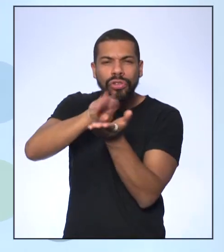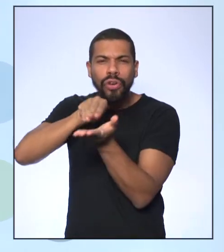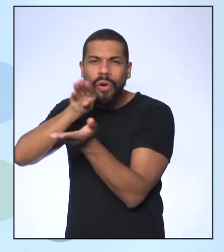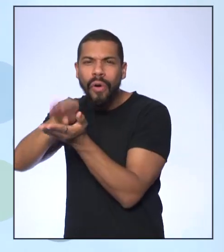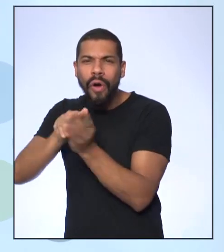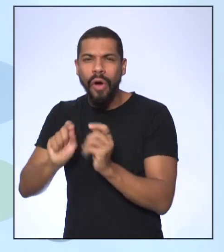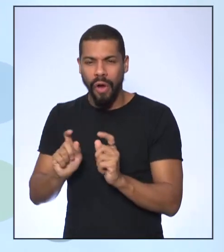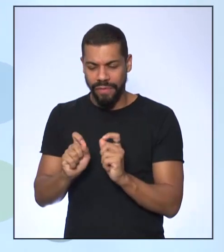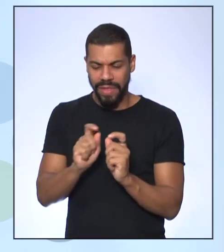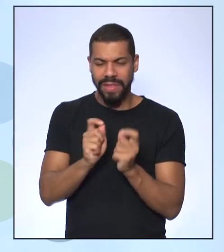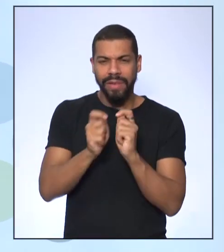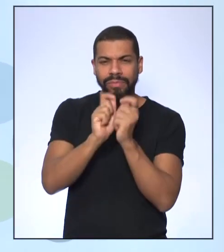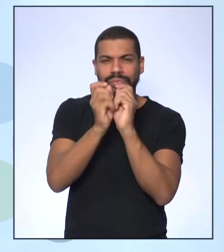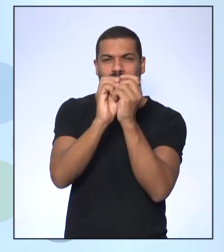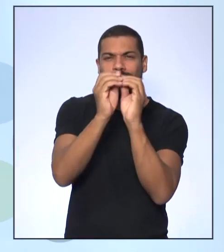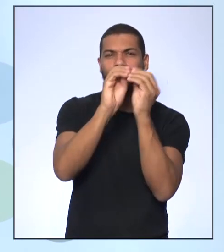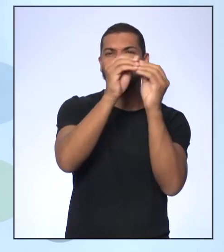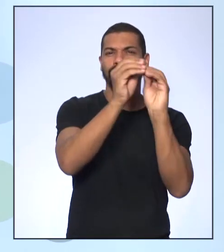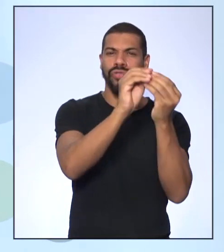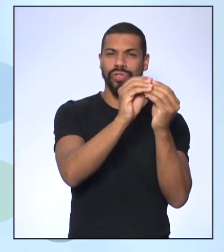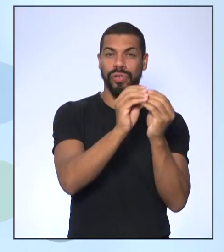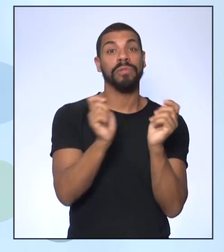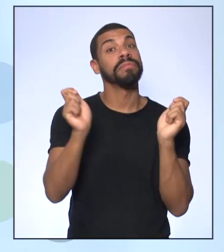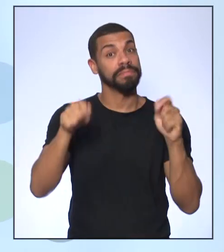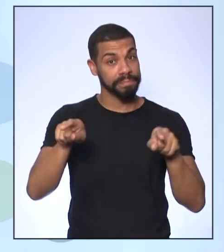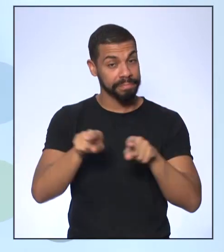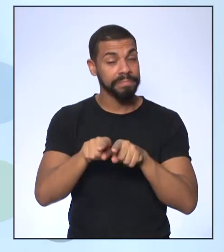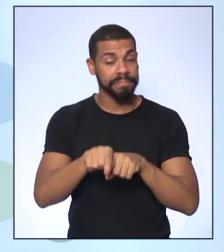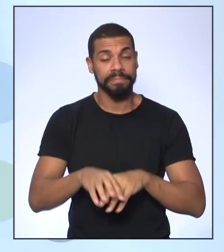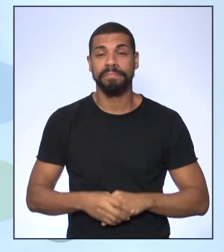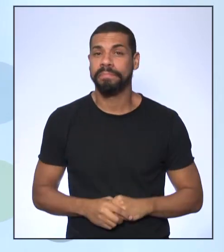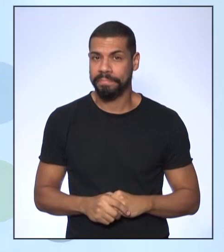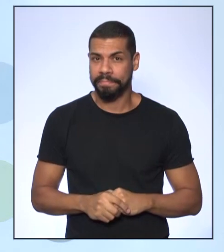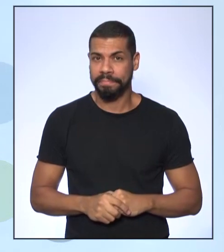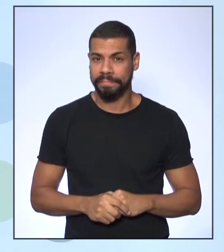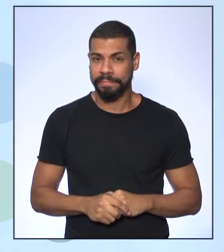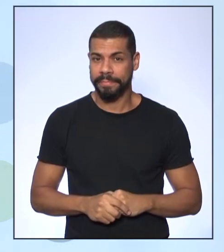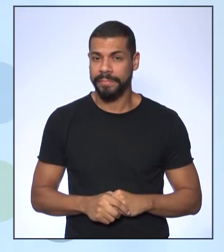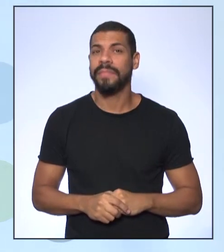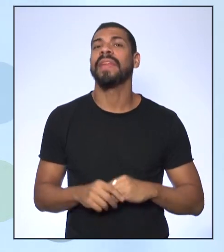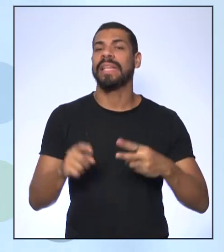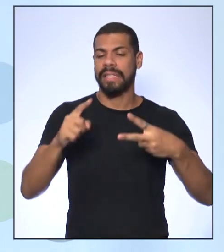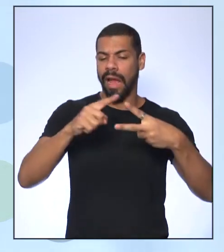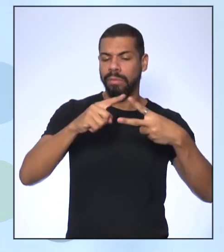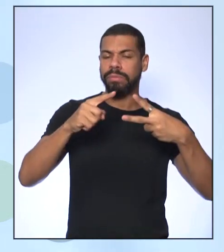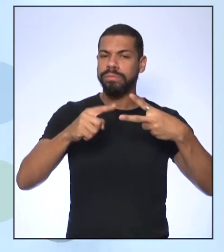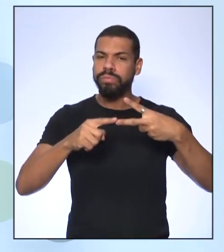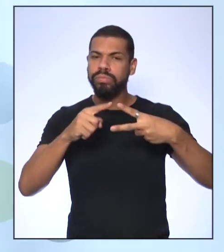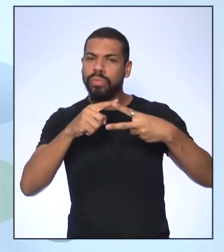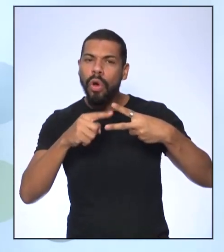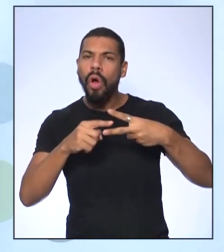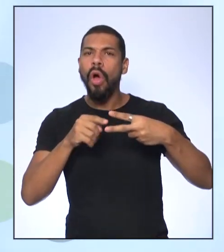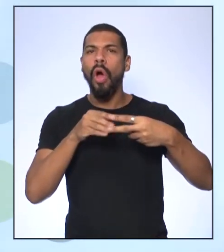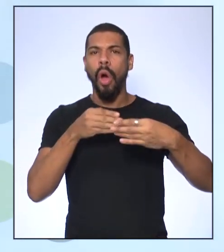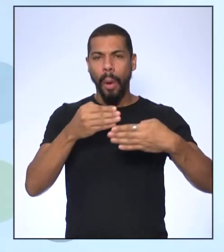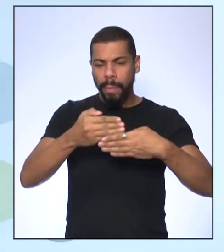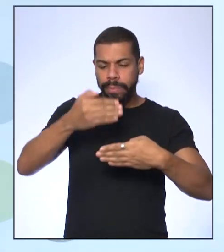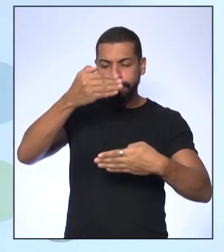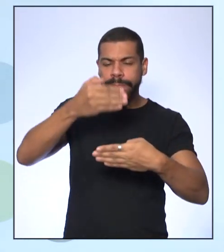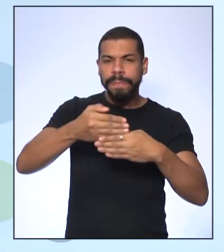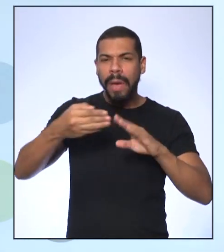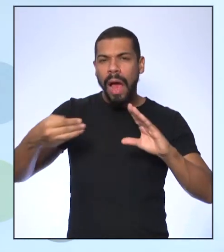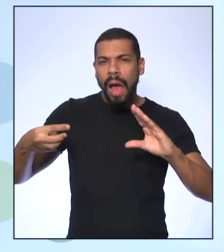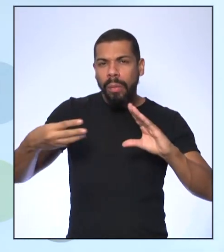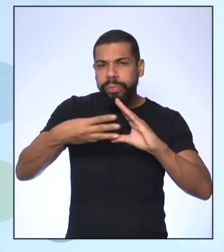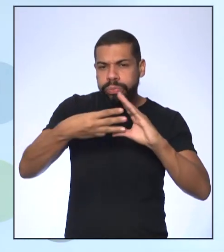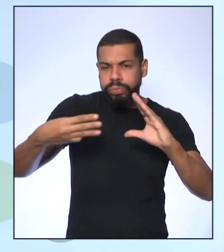essa célula vegetal. Tem também outras duas estruturas que tem só na célula vegetal. Parede celular, lembra da